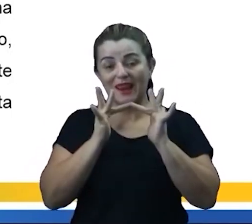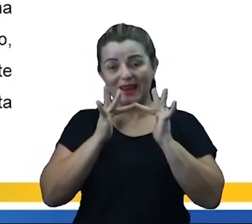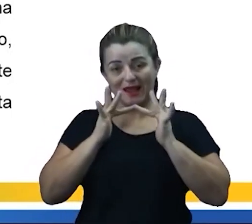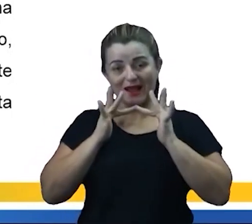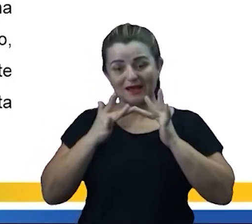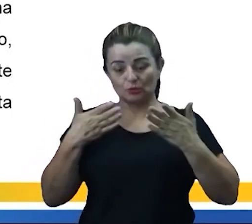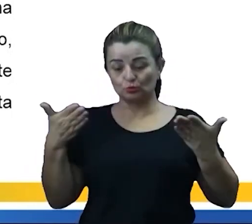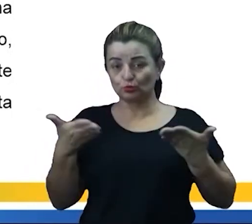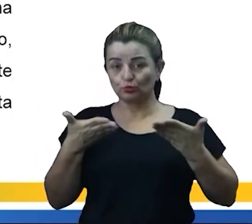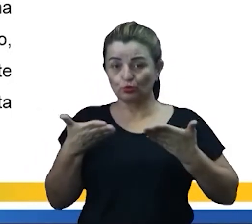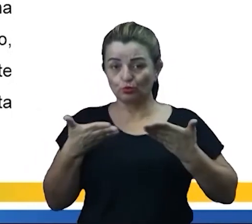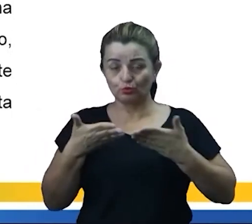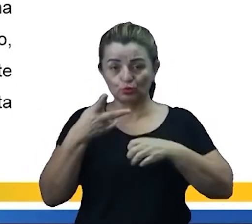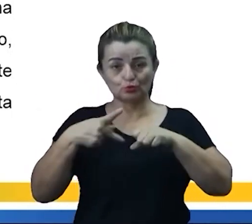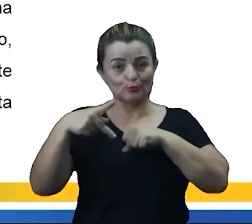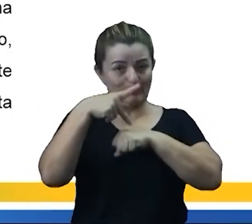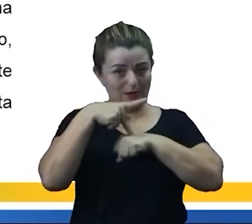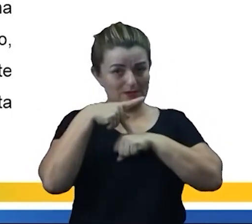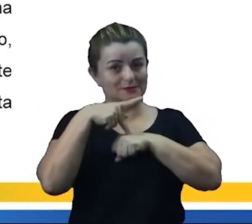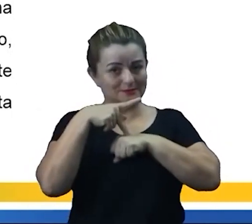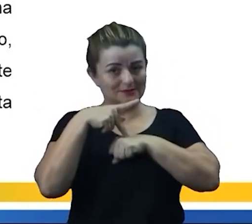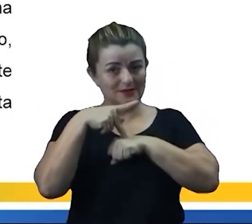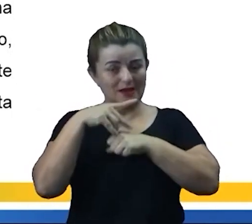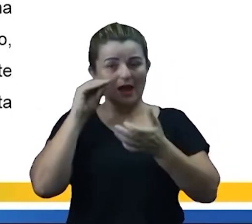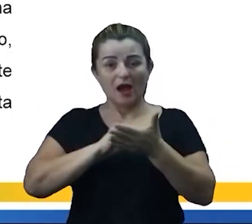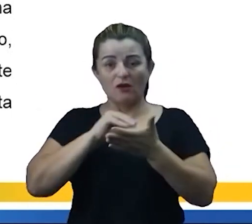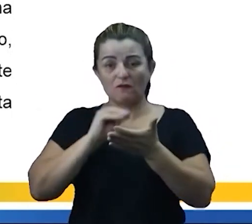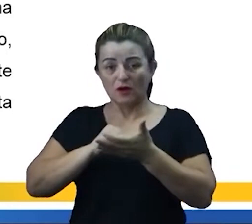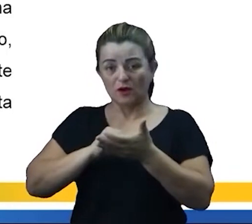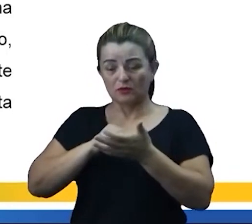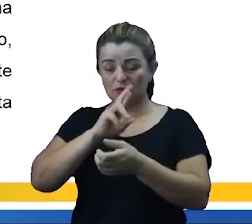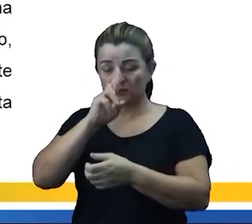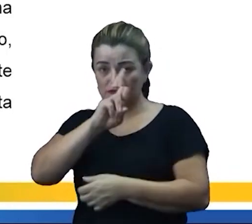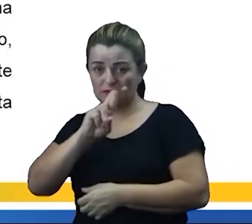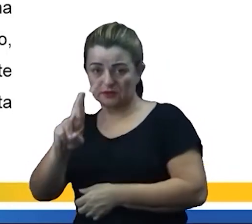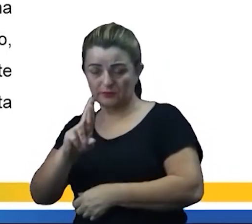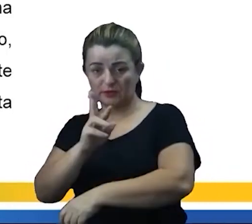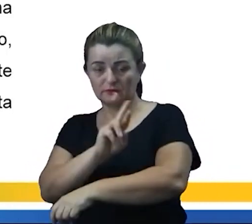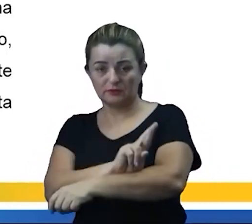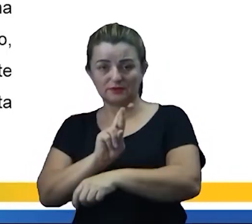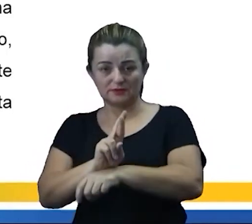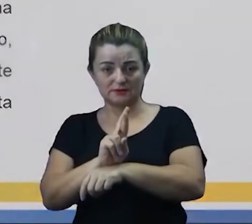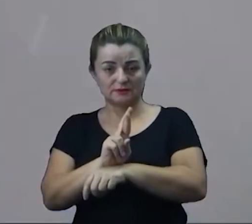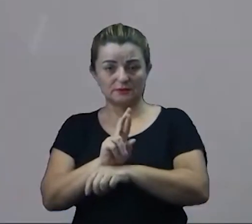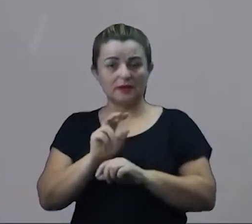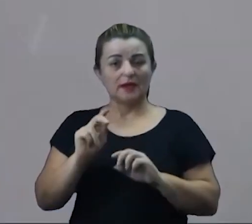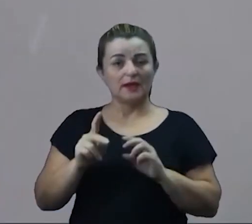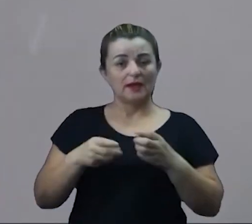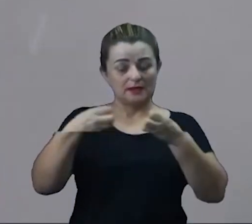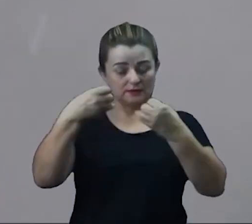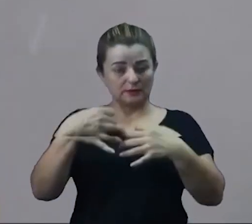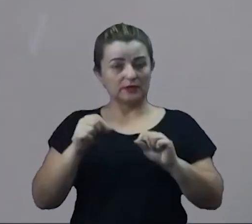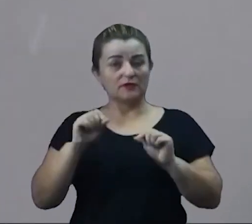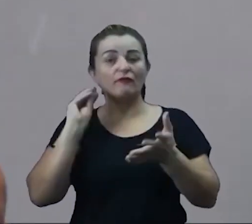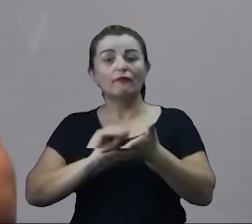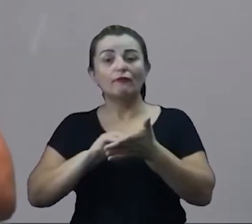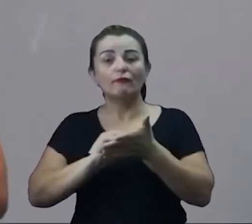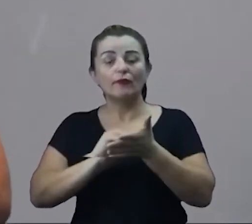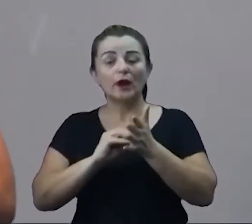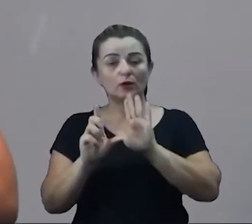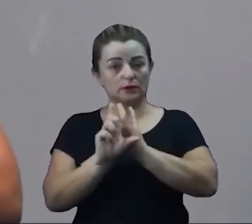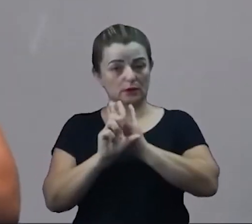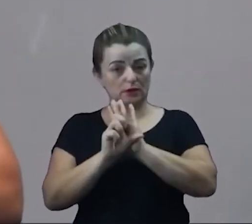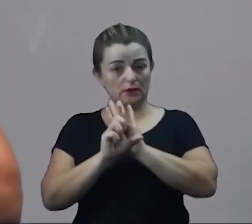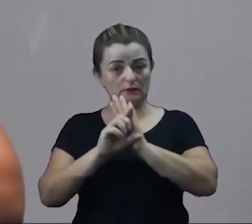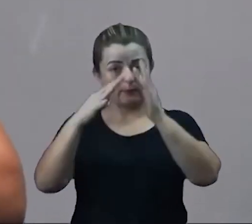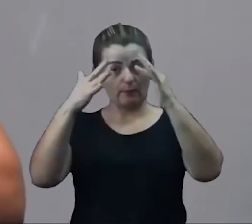à realidade do nosso país, né, a questão da intolerância religiosa. Aí ela alega, primeiro, a insuficiência de leis, que é o que ela vai discutir no desenvolvimento